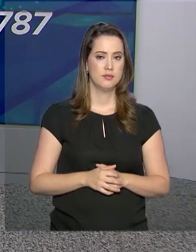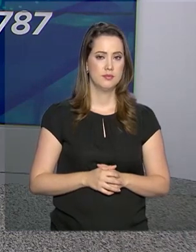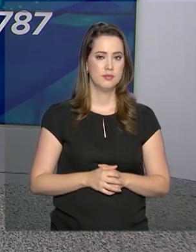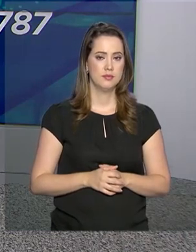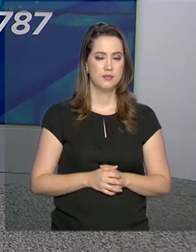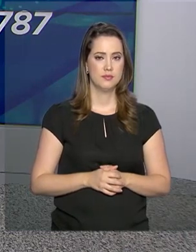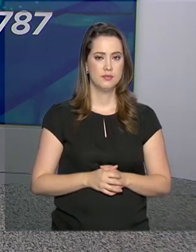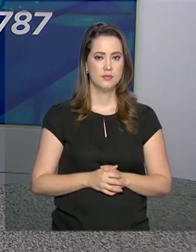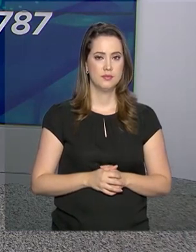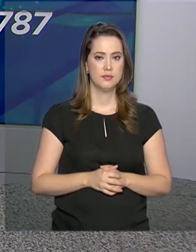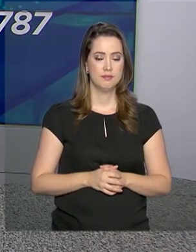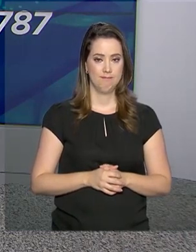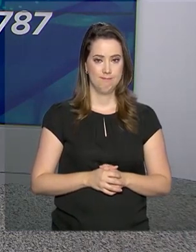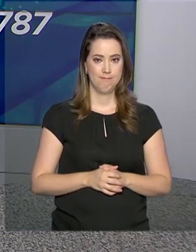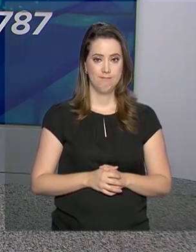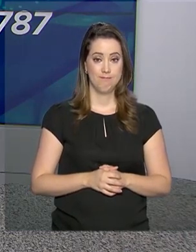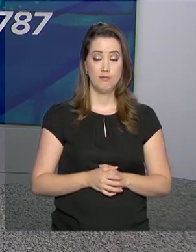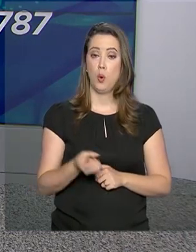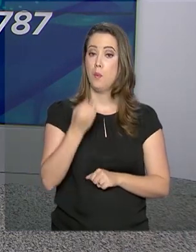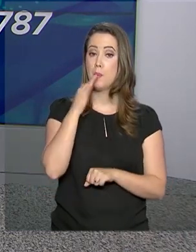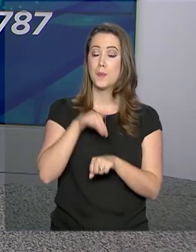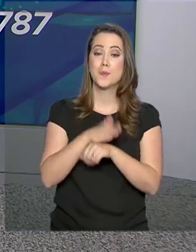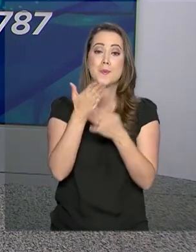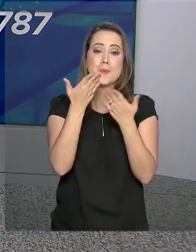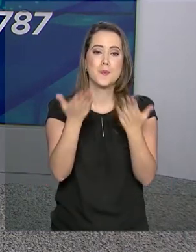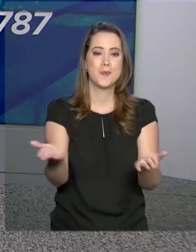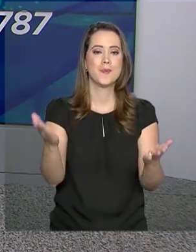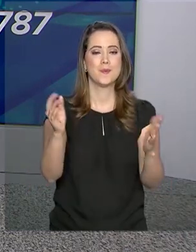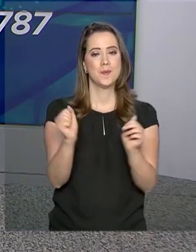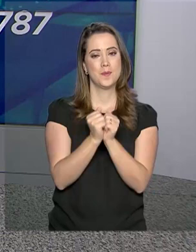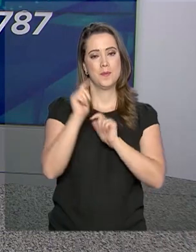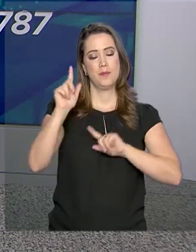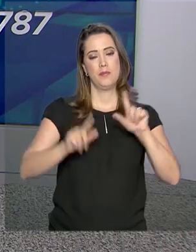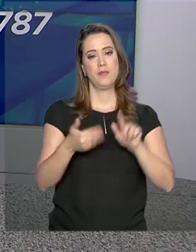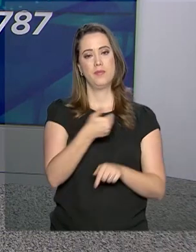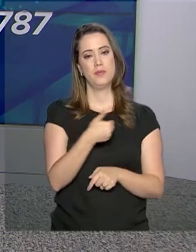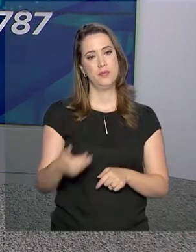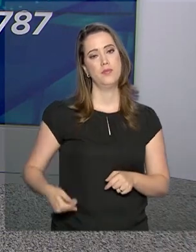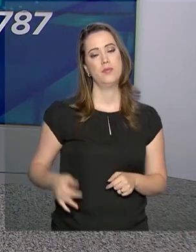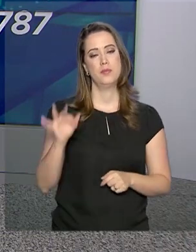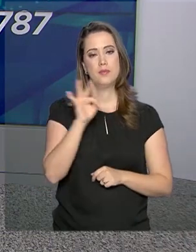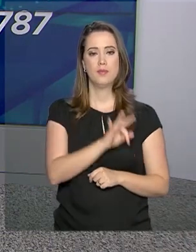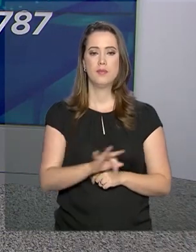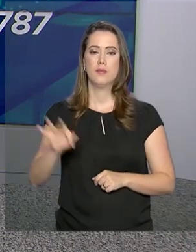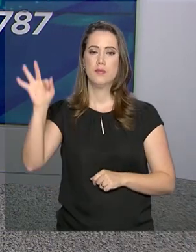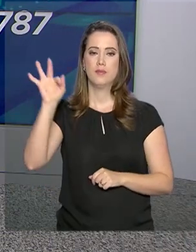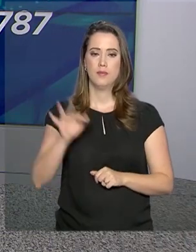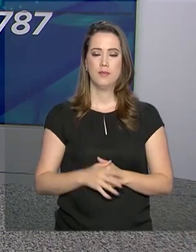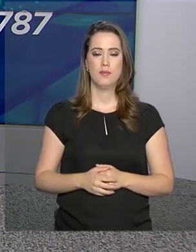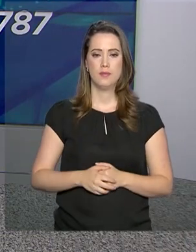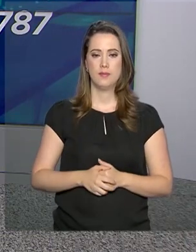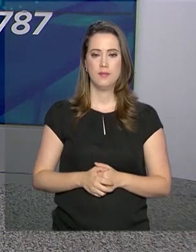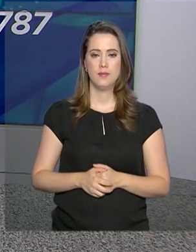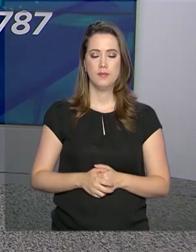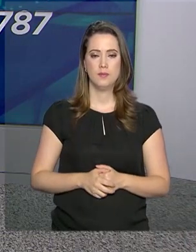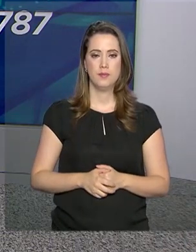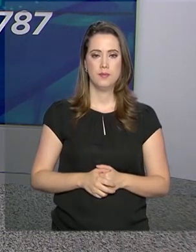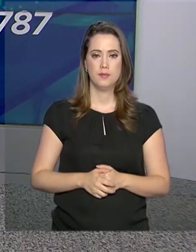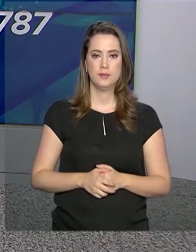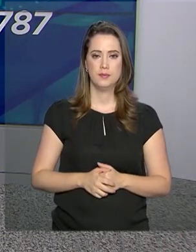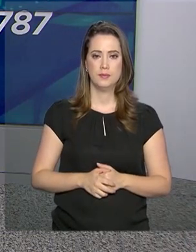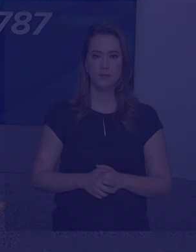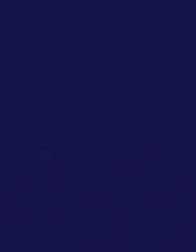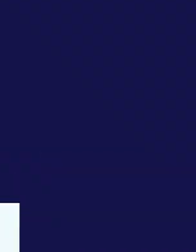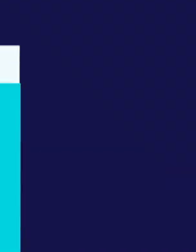-8787. Uma boa noite para você e continue com a gente na NBR, a TV do governo federal.